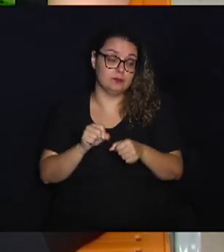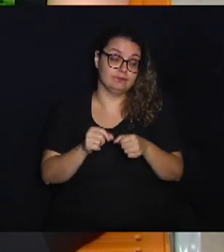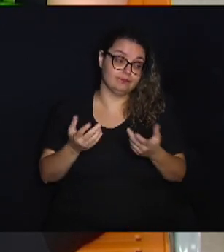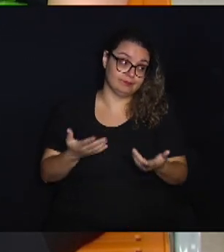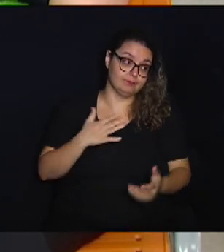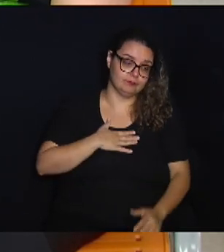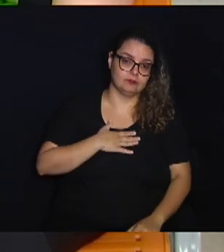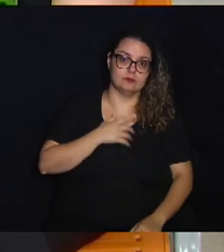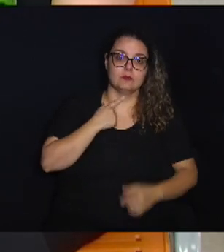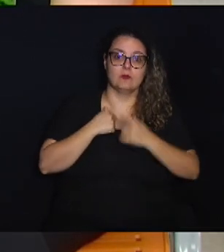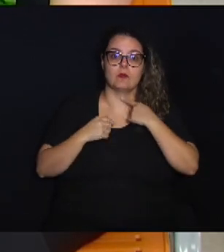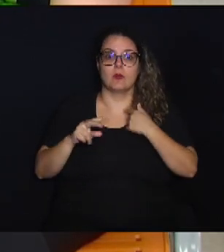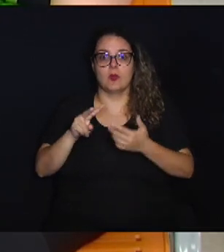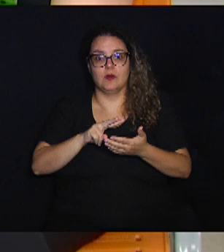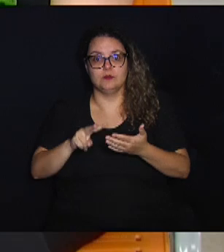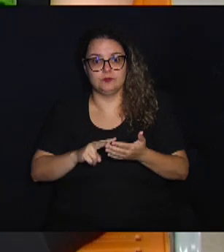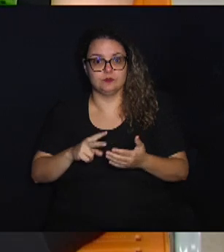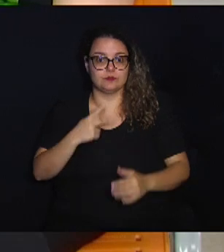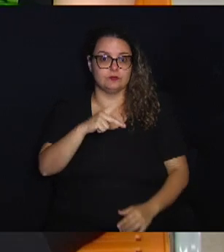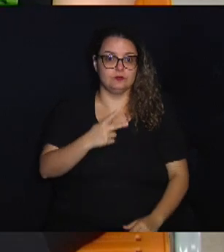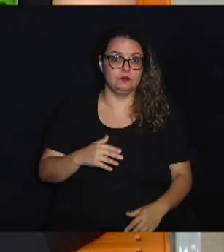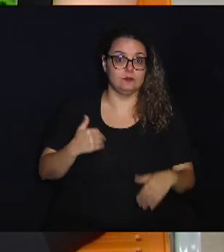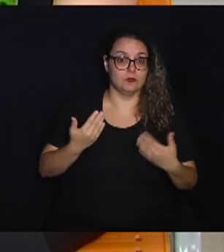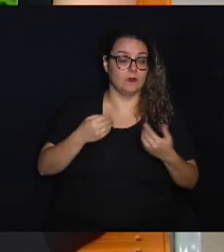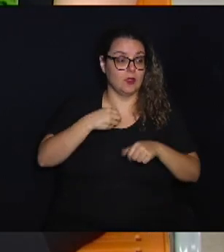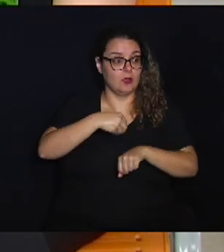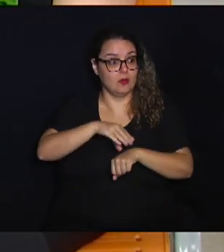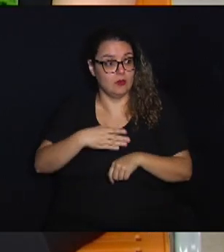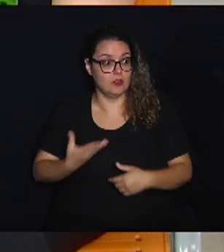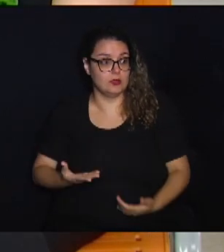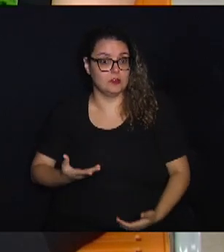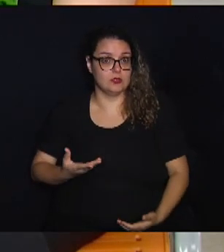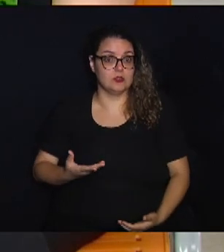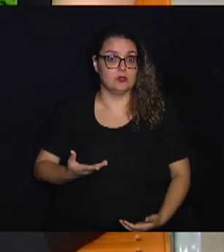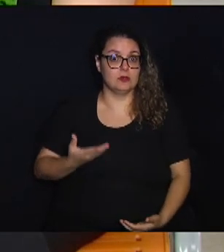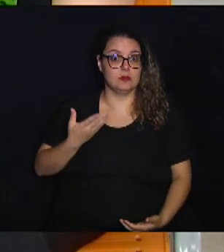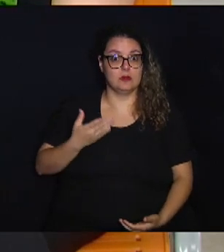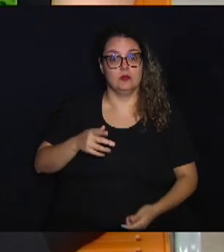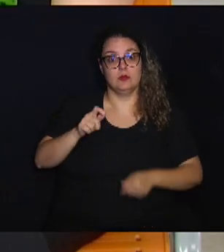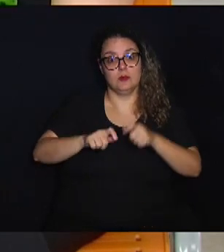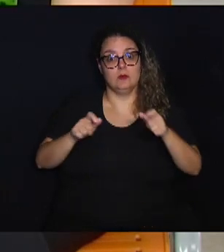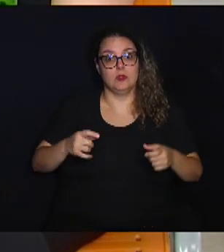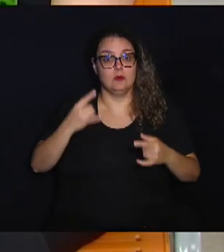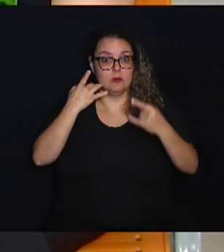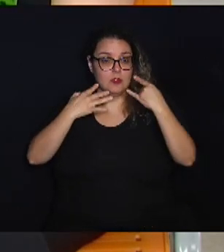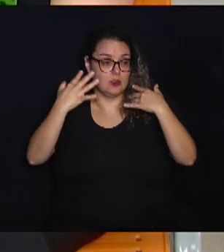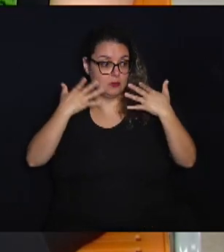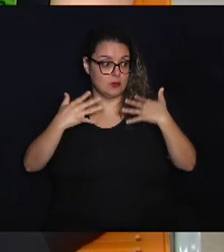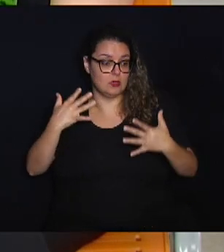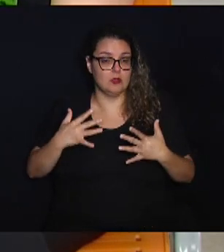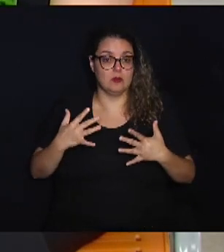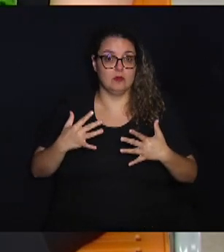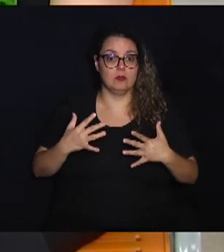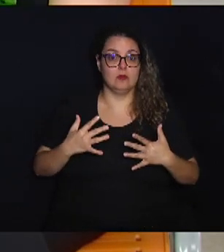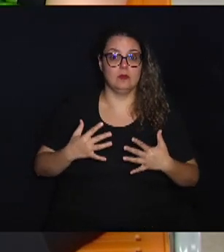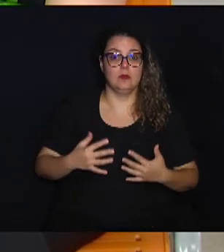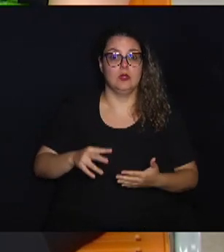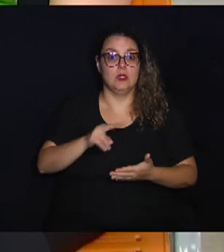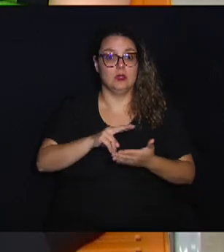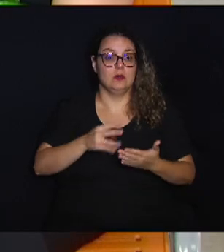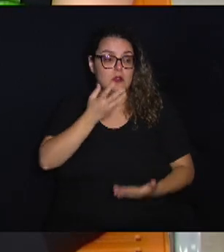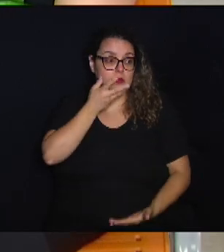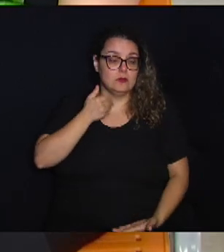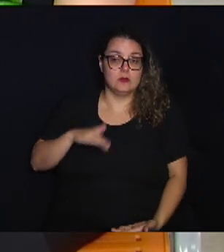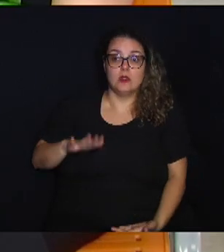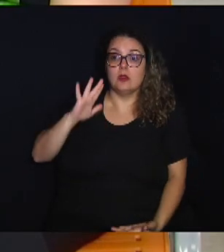sempre lendo um livrinho para ele e tudo mais. Qual dica que você dá para o pessoal se interessar hoje em dia um pouco mais por leitura desde a infância? Eu